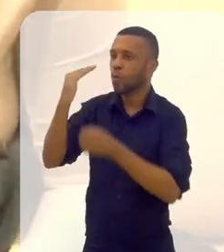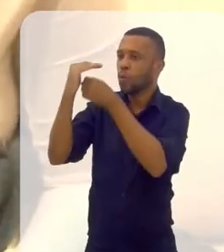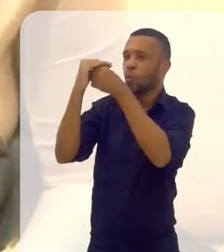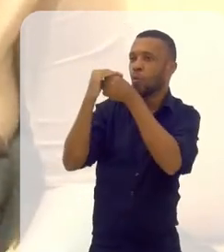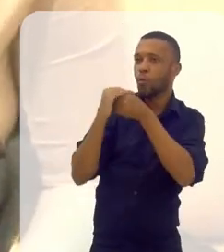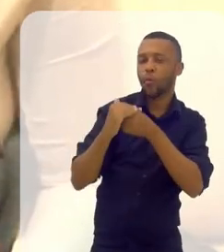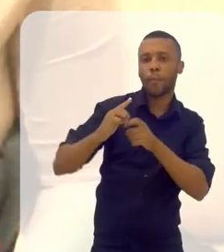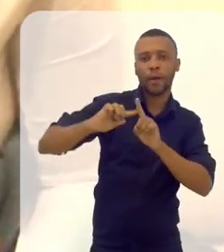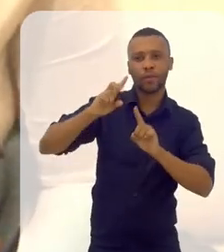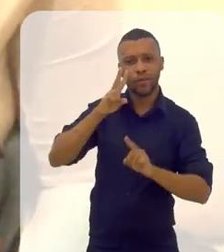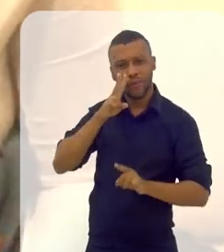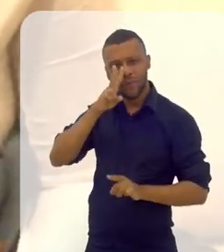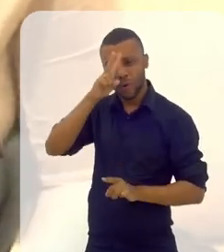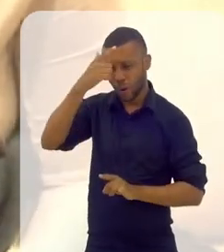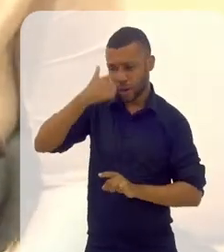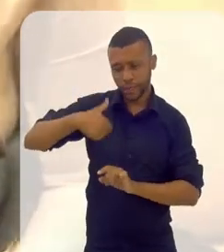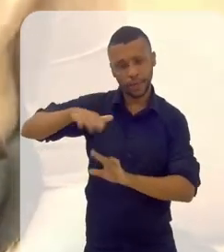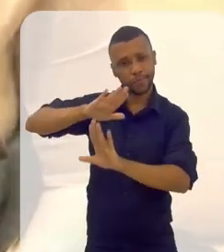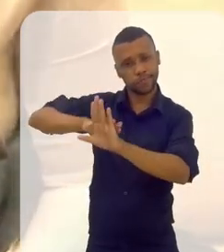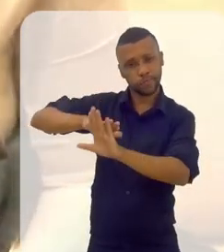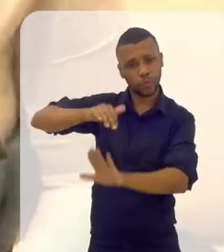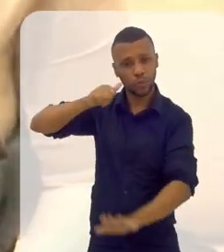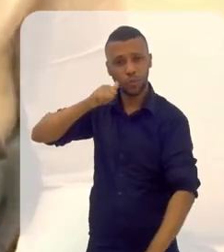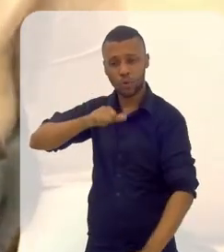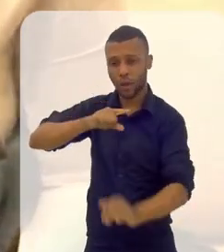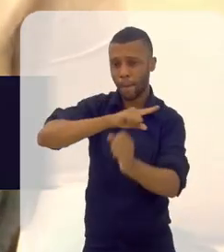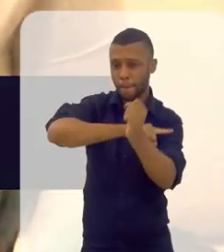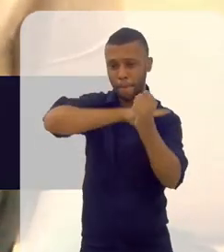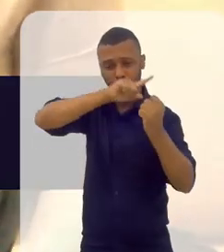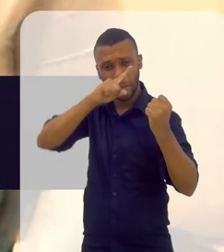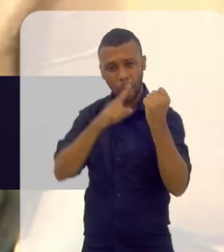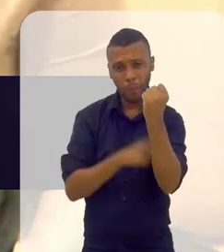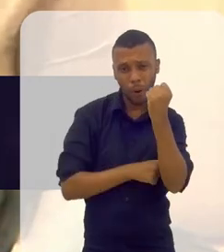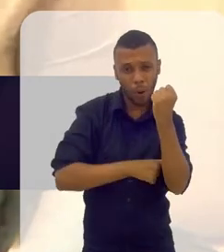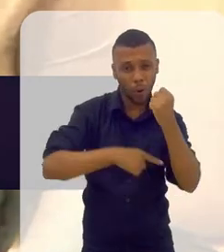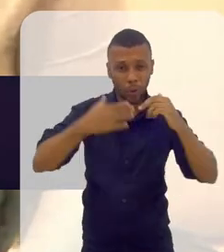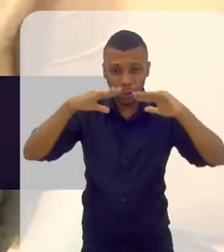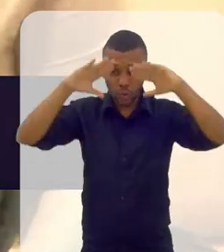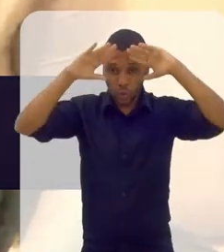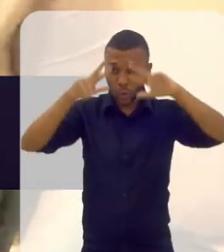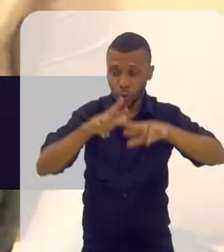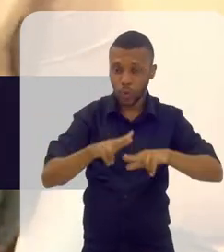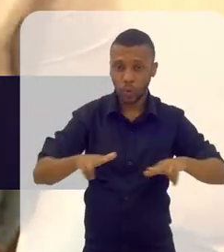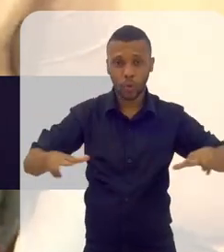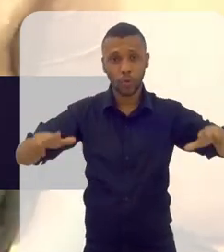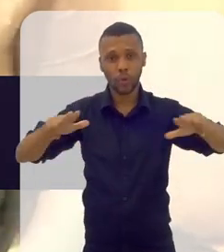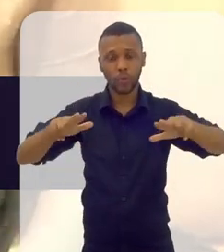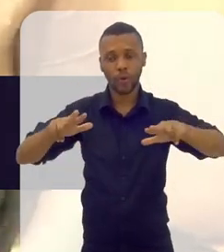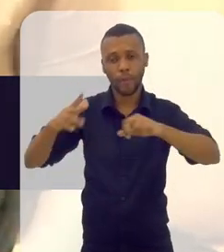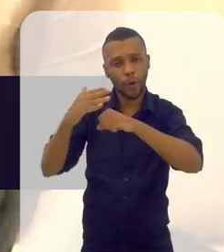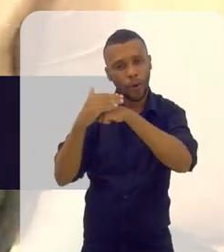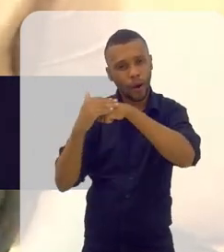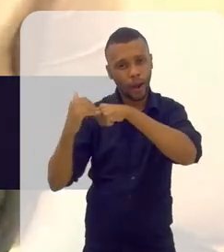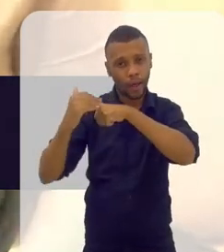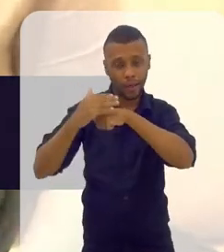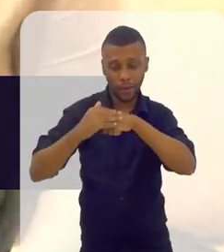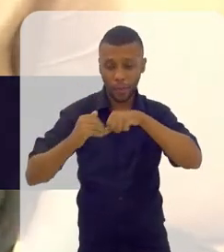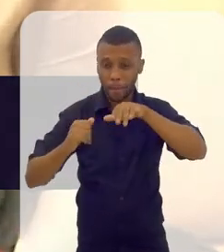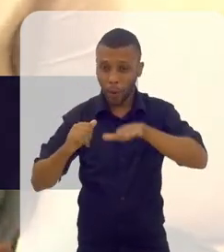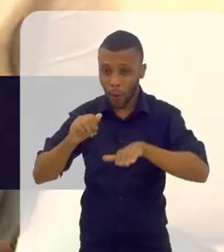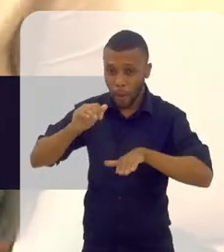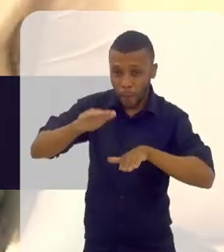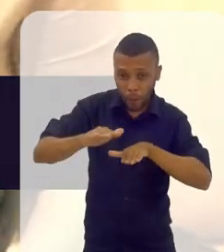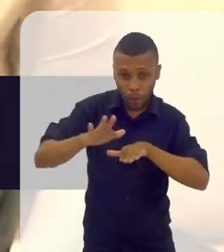tenho força de mulher, eu tenho força de Abá. Meu caminho eu trilho com meu pé, não é tu que vai